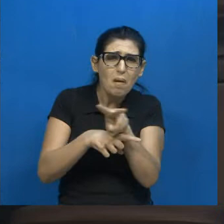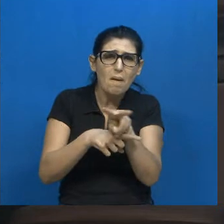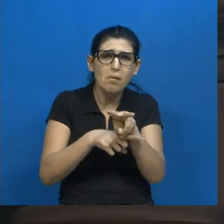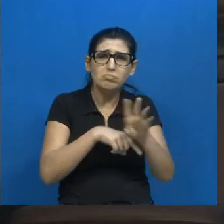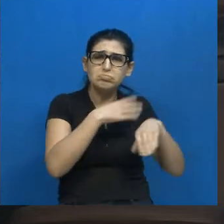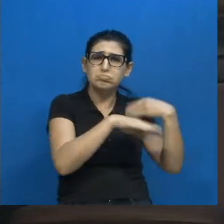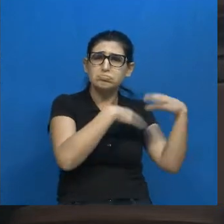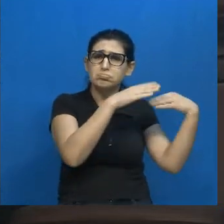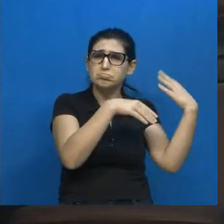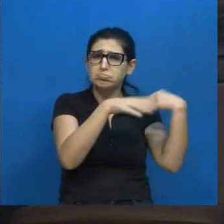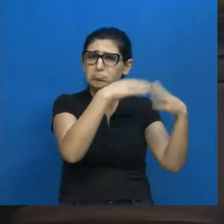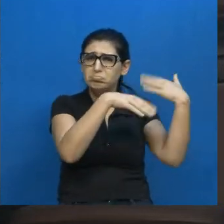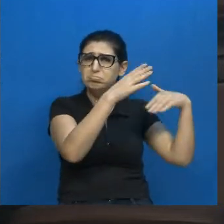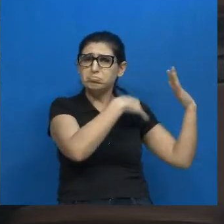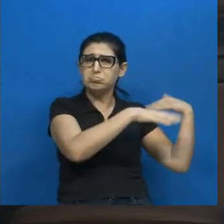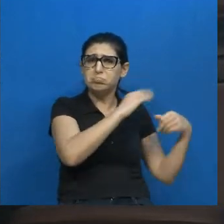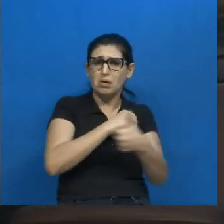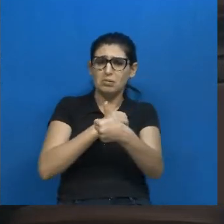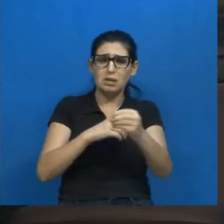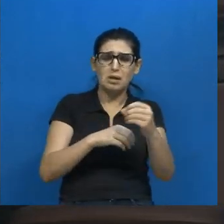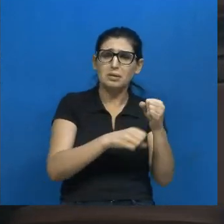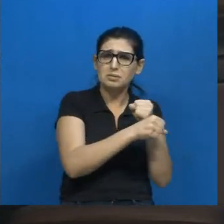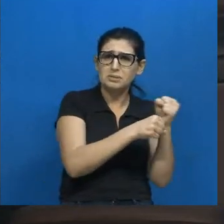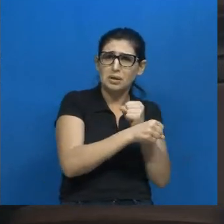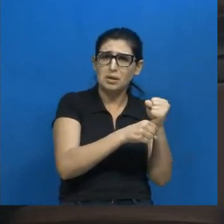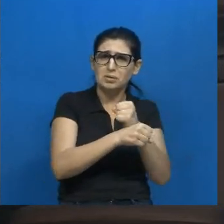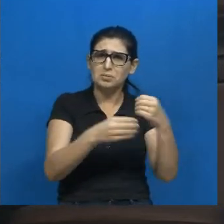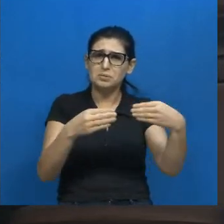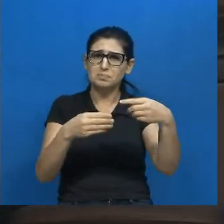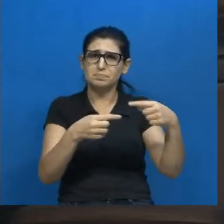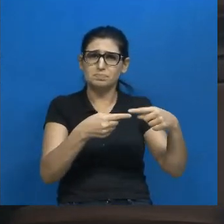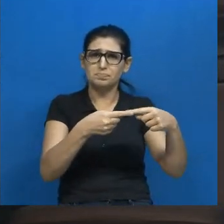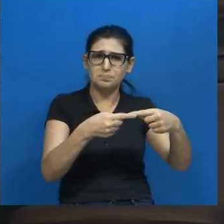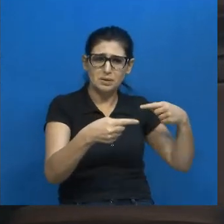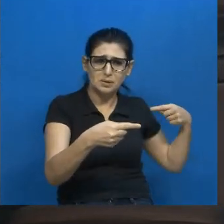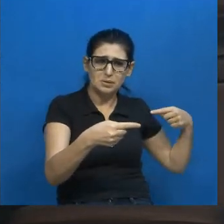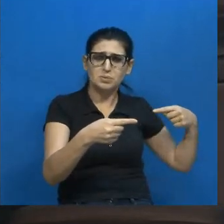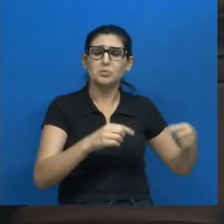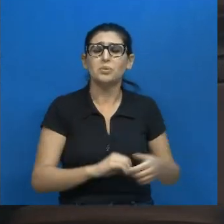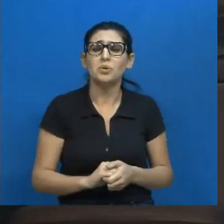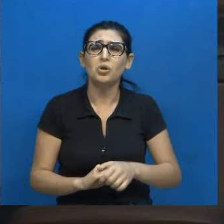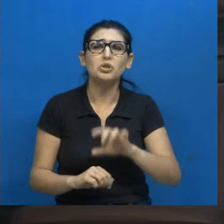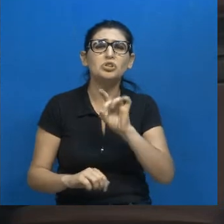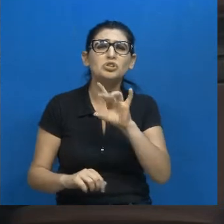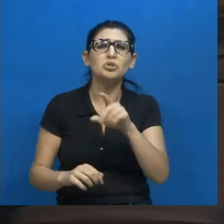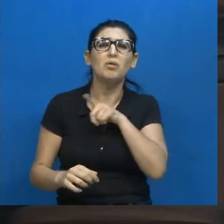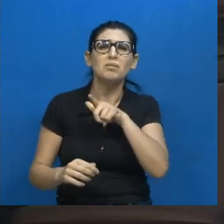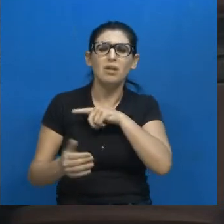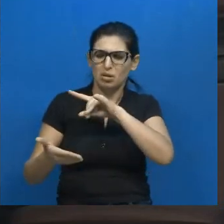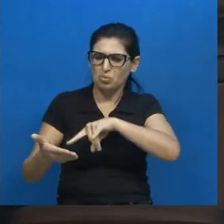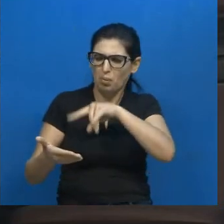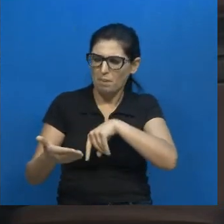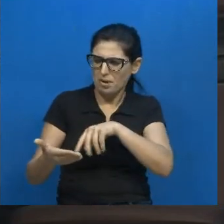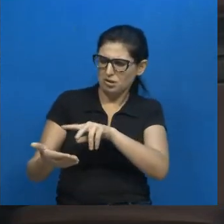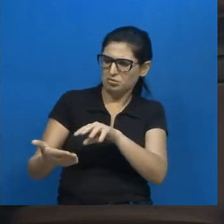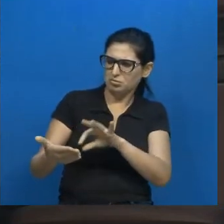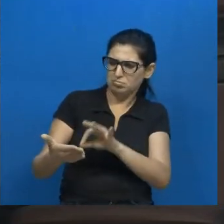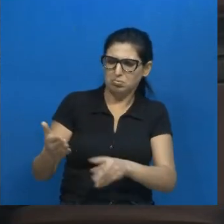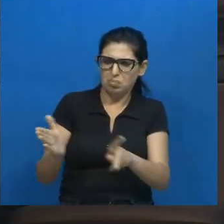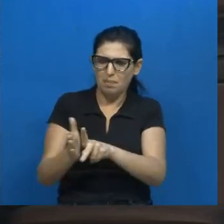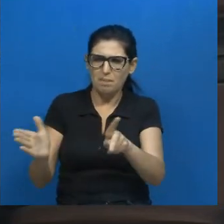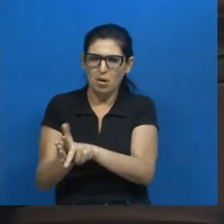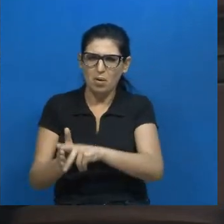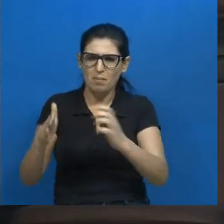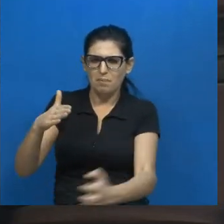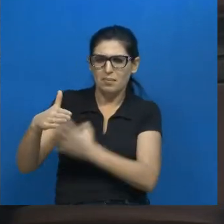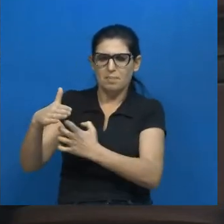décadas, confiando assim apenas nas informações fornecidas pela própria empresa,